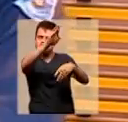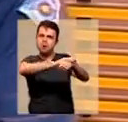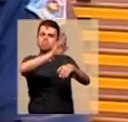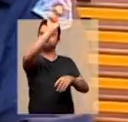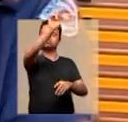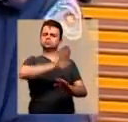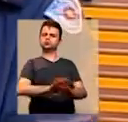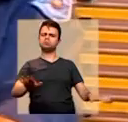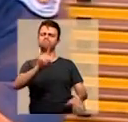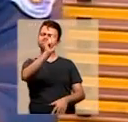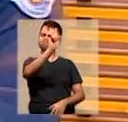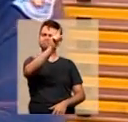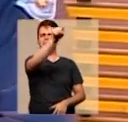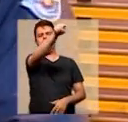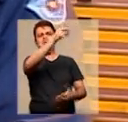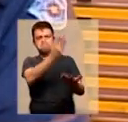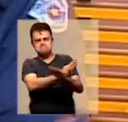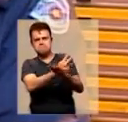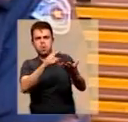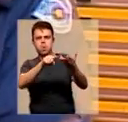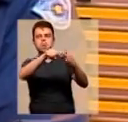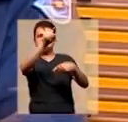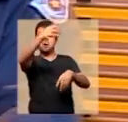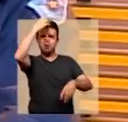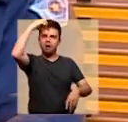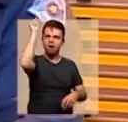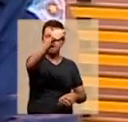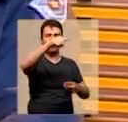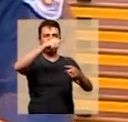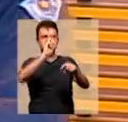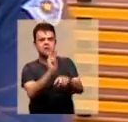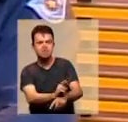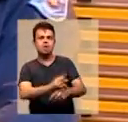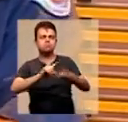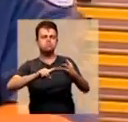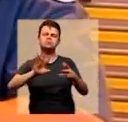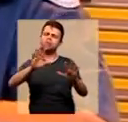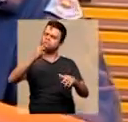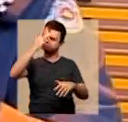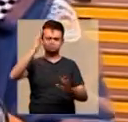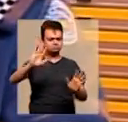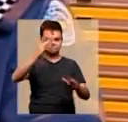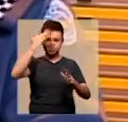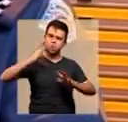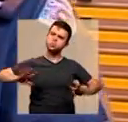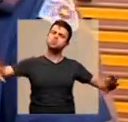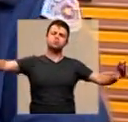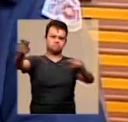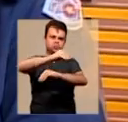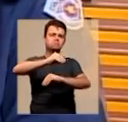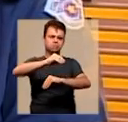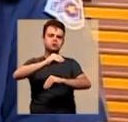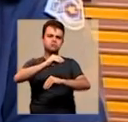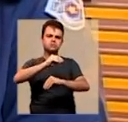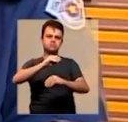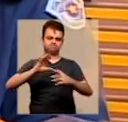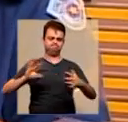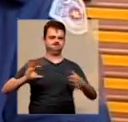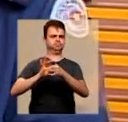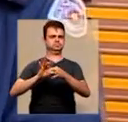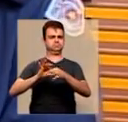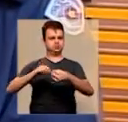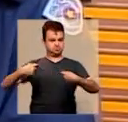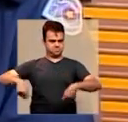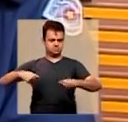público tem que fazer, o poder público tem que regulamentar, o poder público tem que fiscalizar. Não, é uma participação de todos.